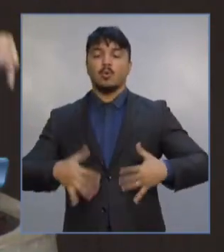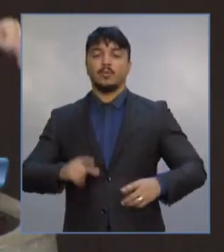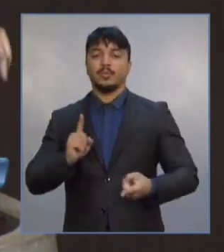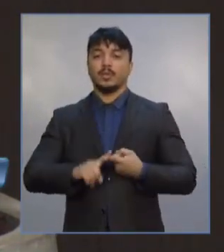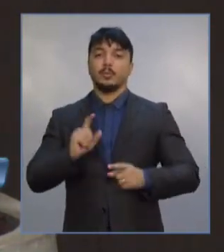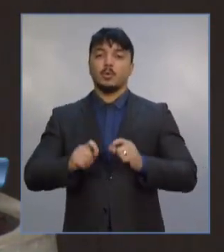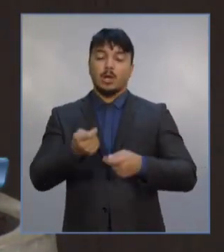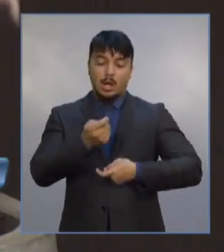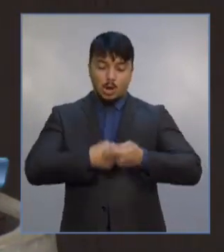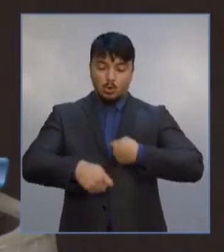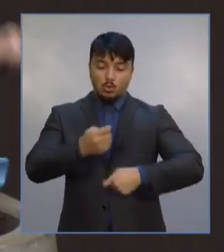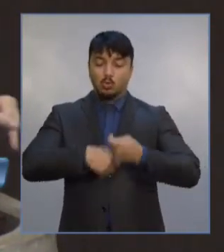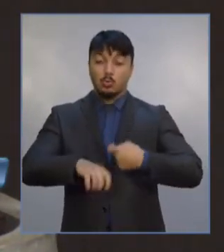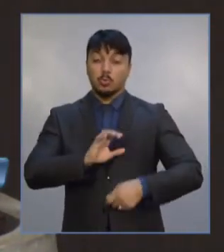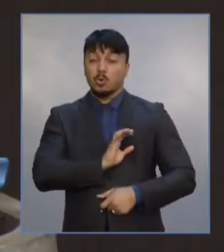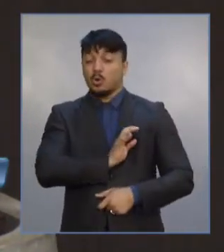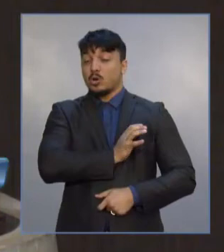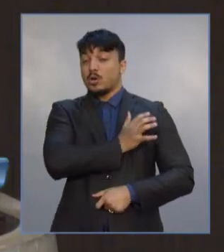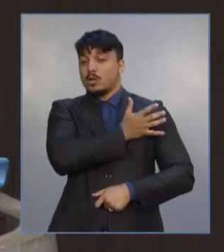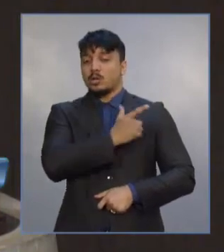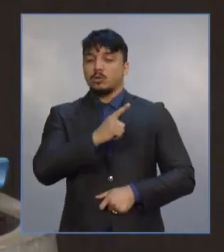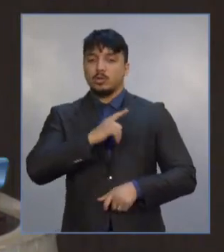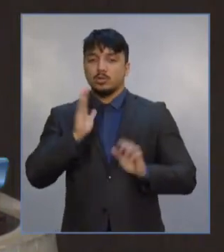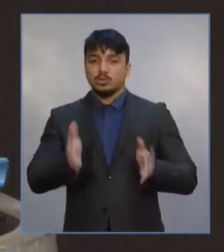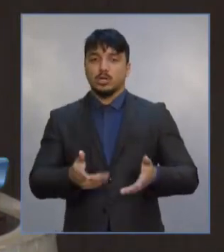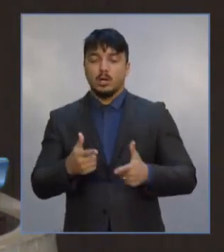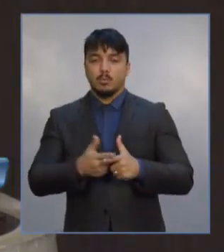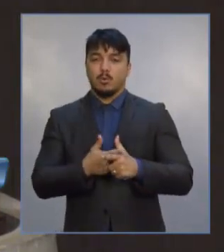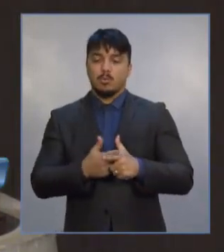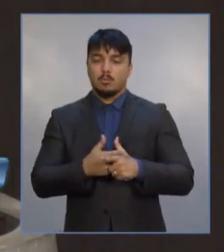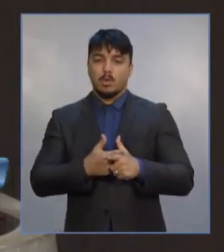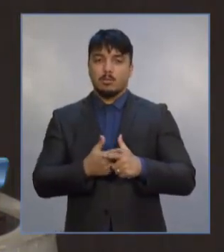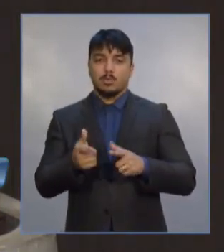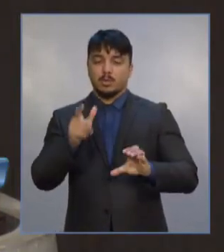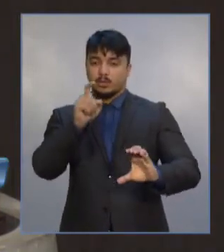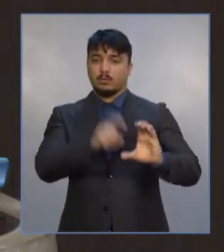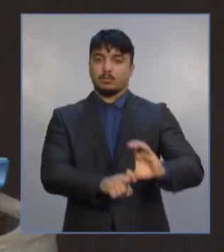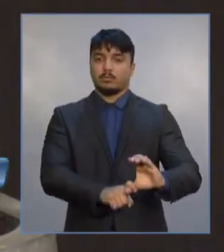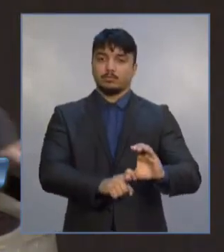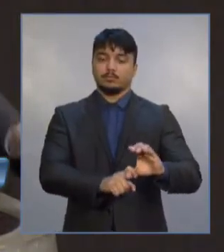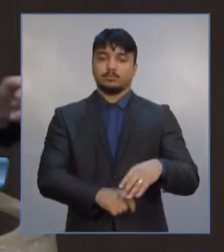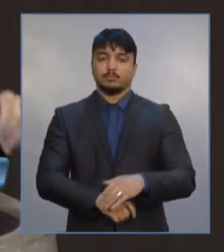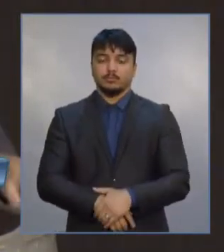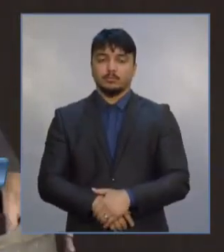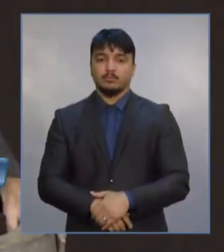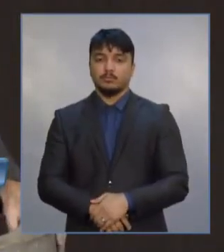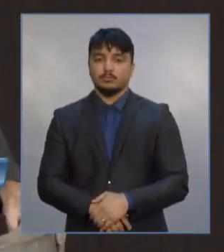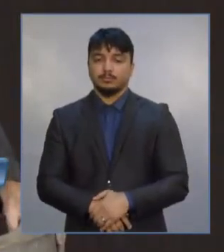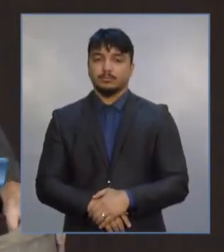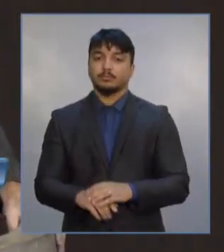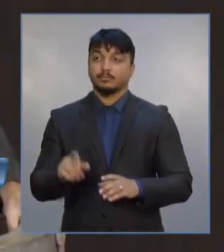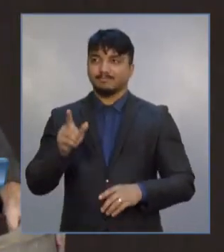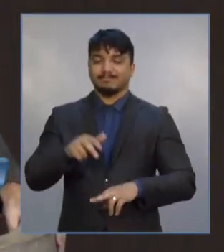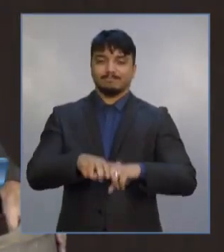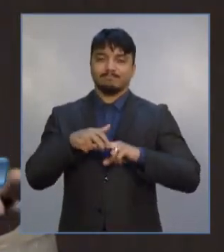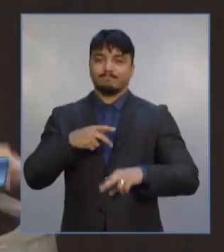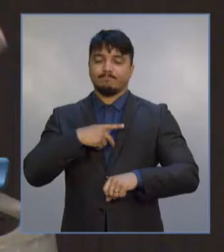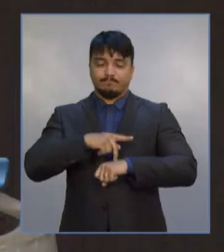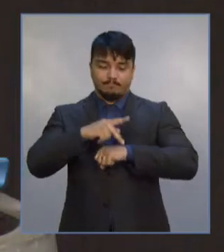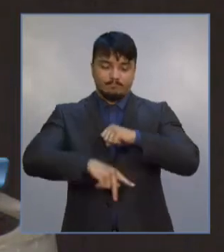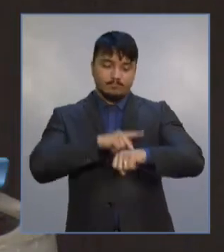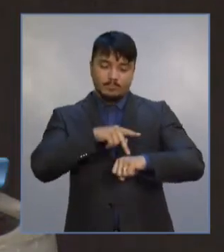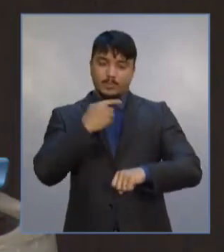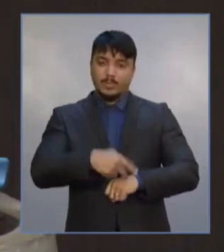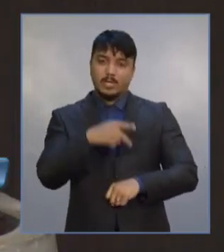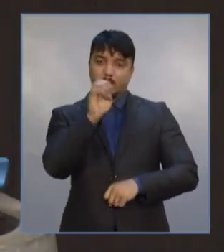um caos econômico. O Brasil já vivia recessão. Já vivia recessão. Portanto, aquele país da década de 60, em